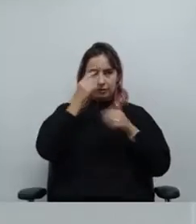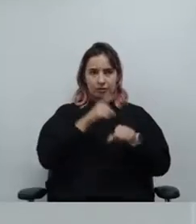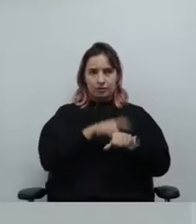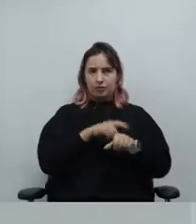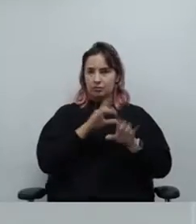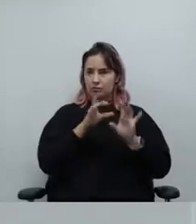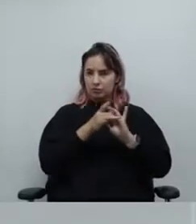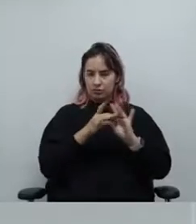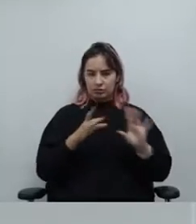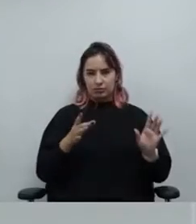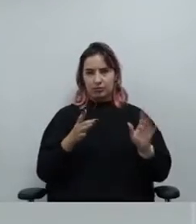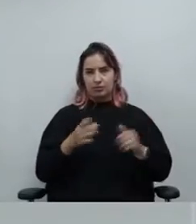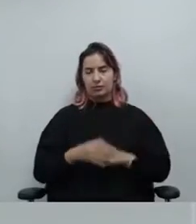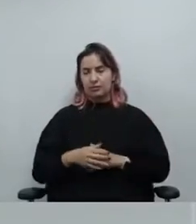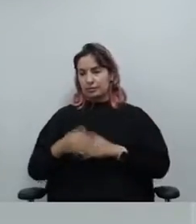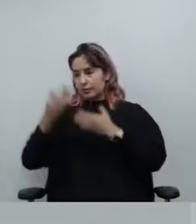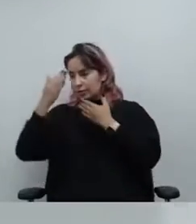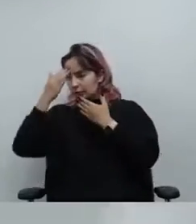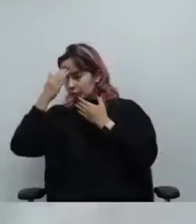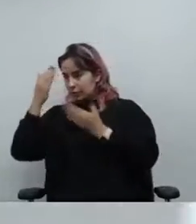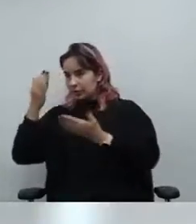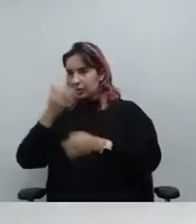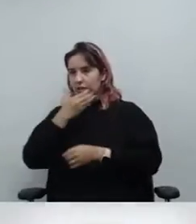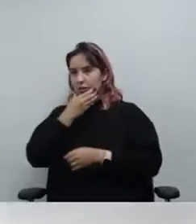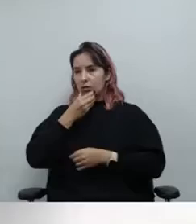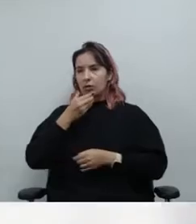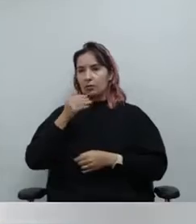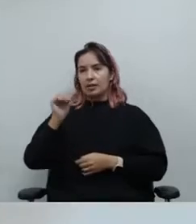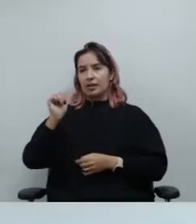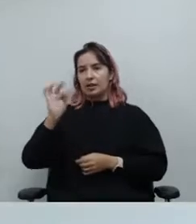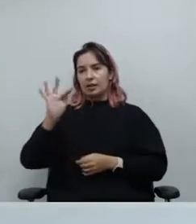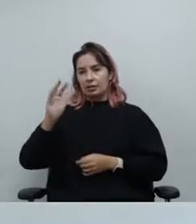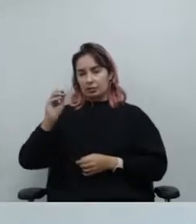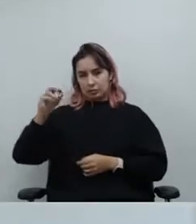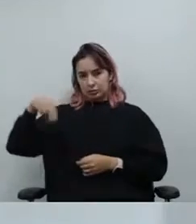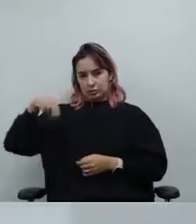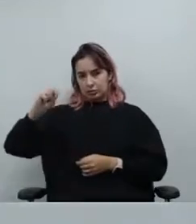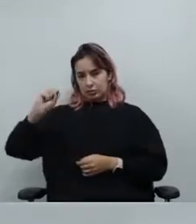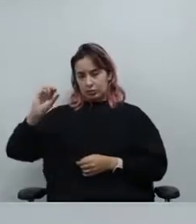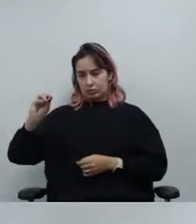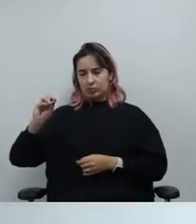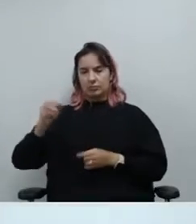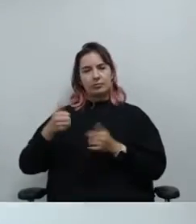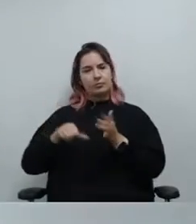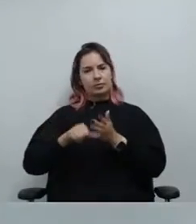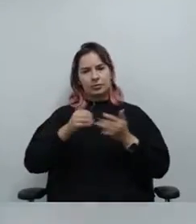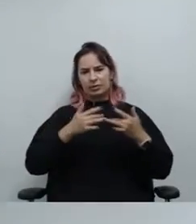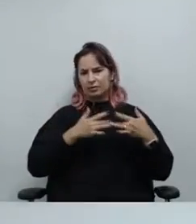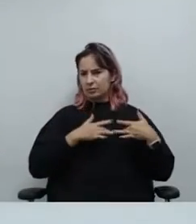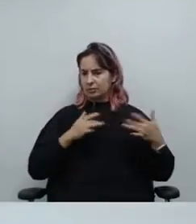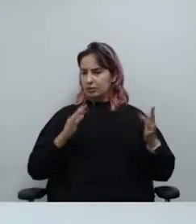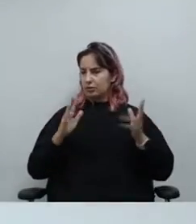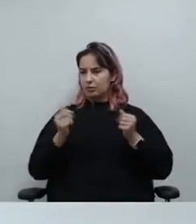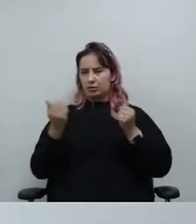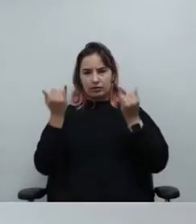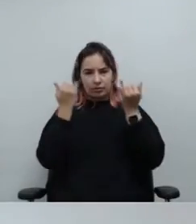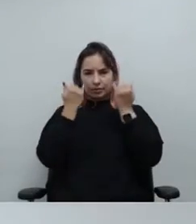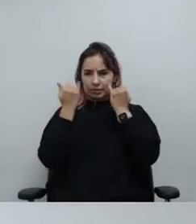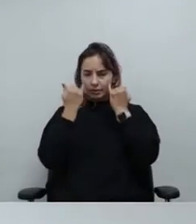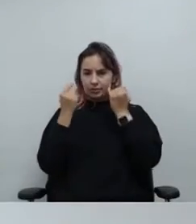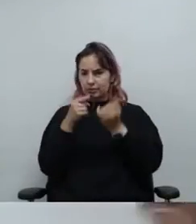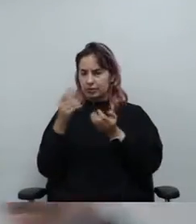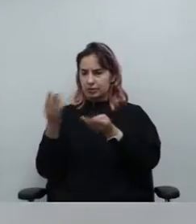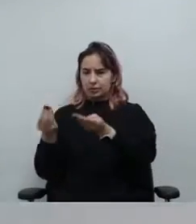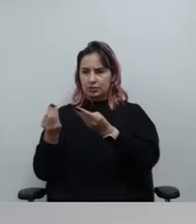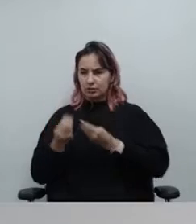pela disponibilidade. Obrigado, senhor Afonso. Primeiro, me solidarizar aqui pelas pelas informações que trouxe, a sensibilidade